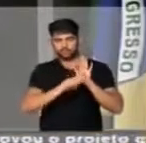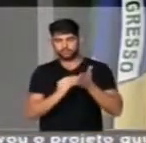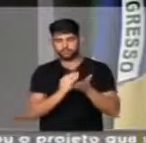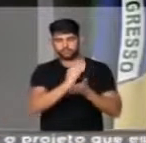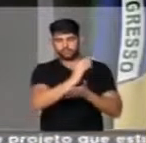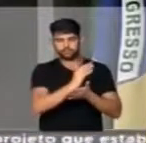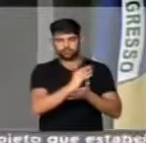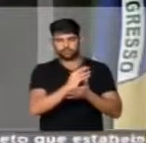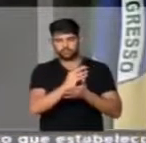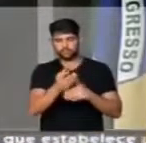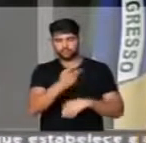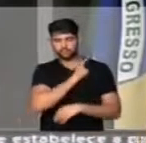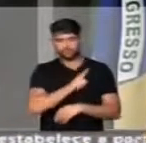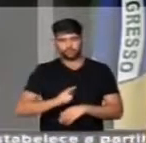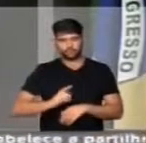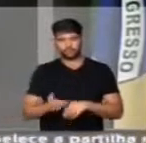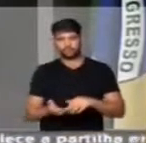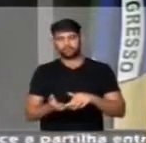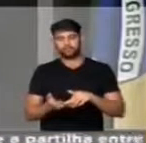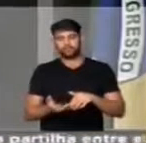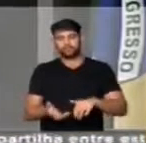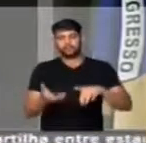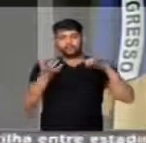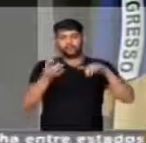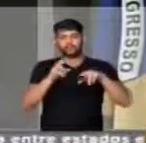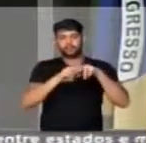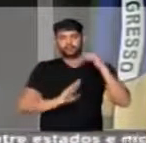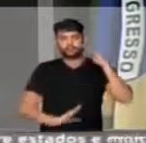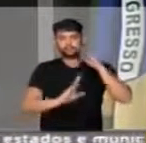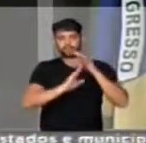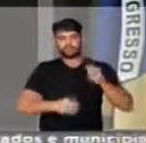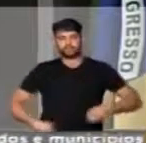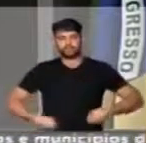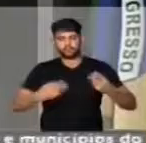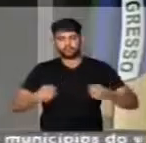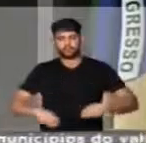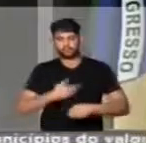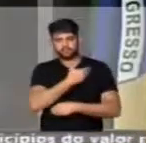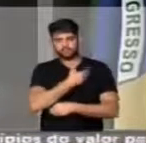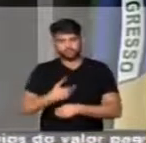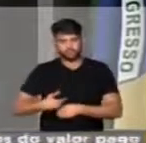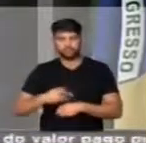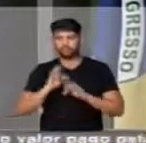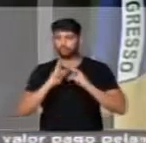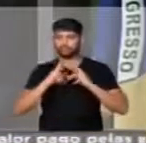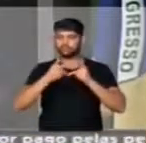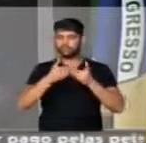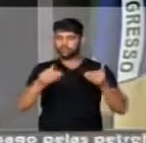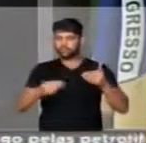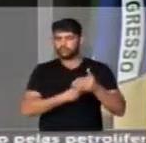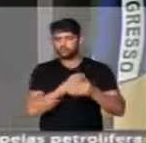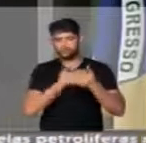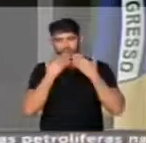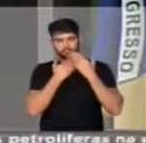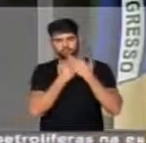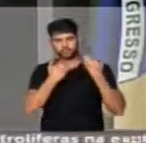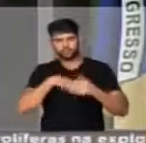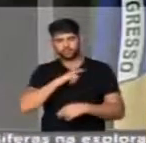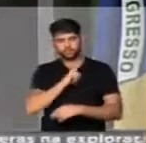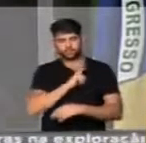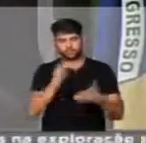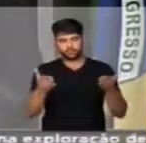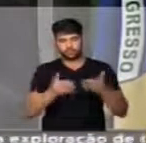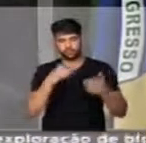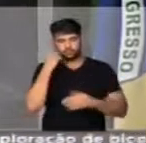pelo Congresso, pelo governo ao Congresso sobre o teto dos gastos públicos. Então, tudo isso demonstra que nós temos